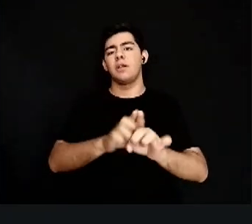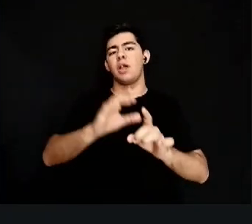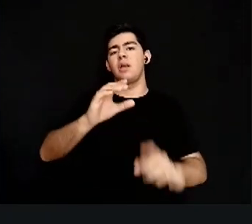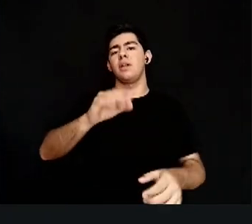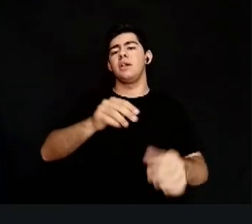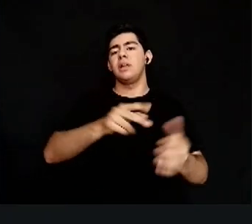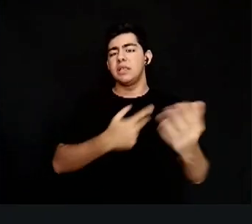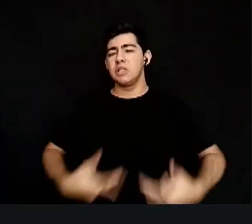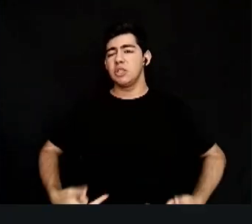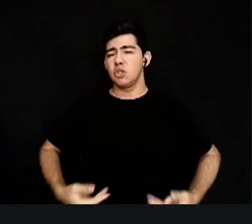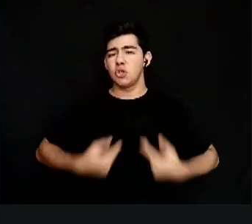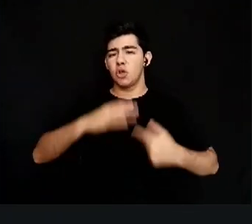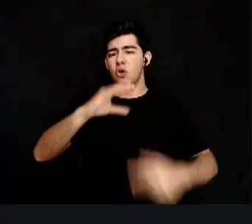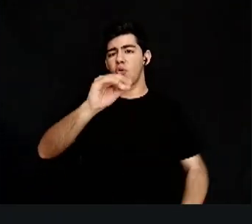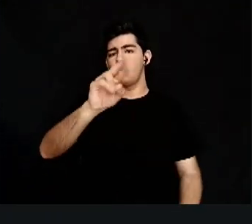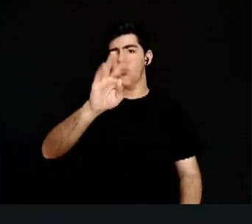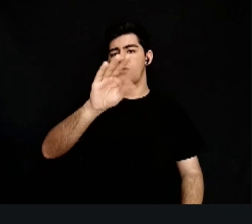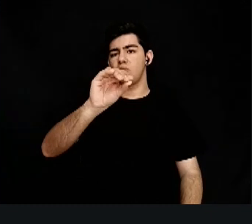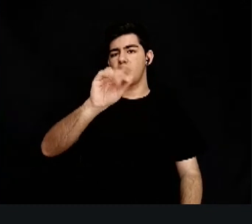Cirurgias ortopédicas,